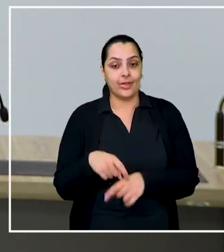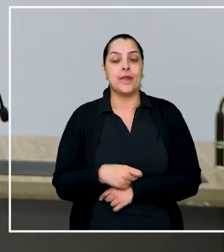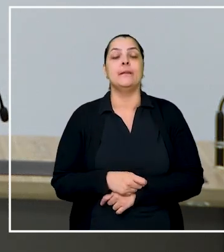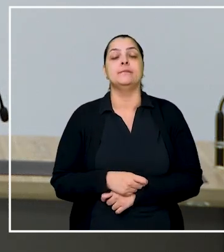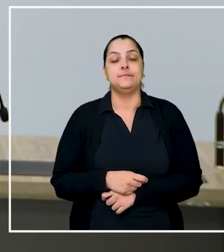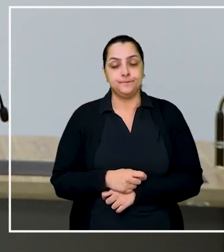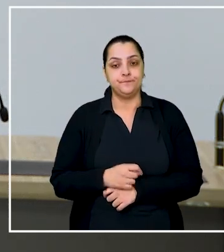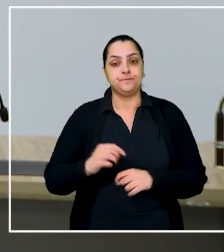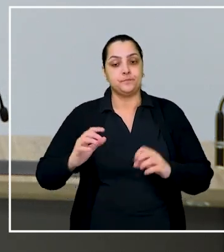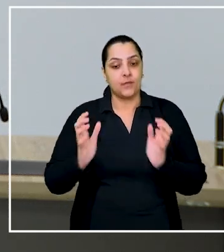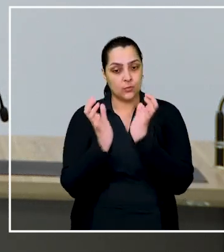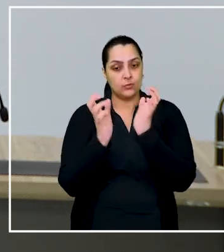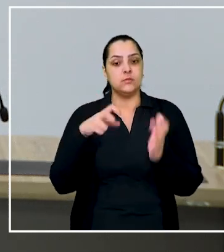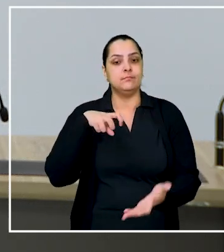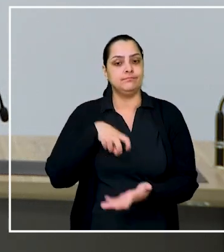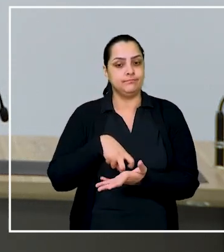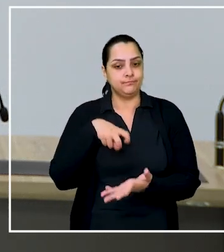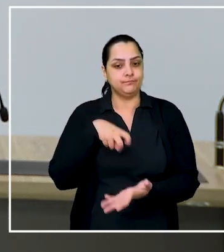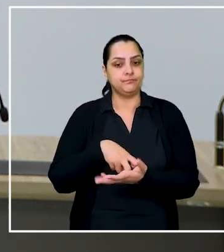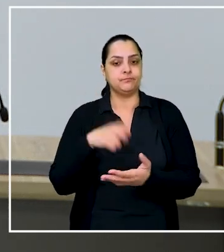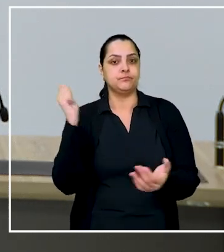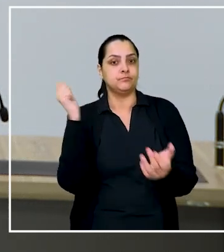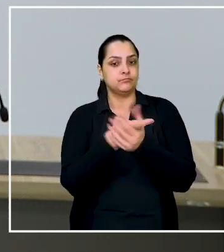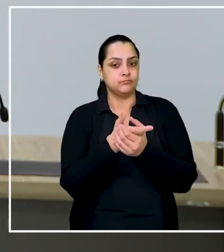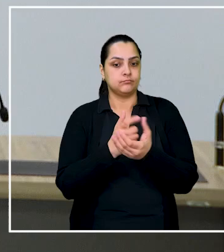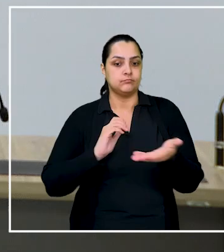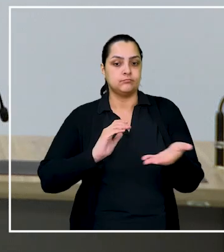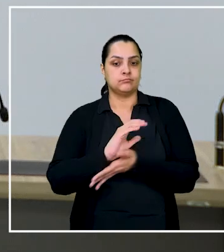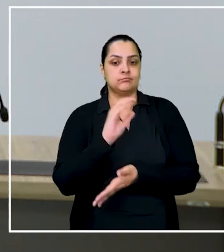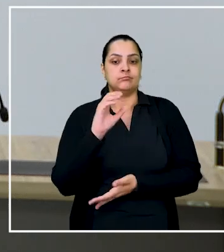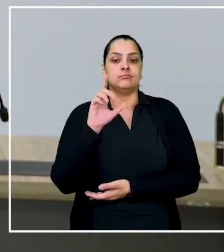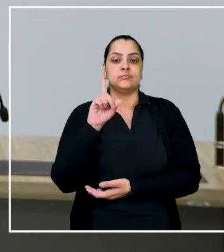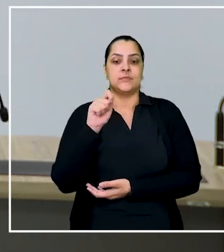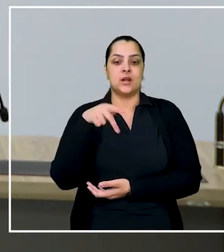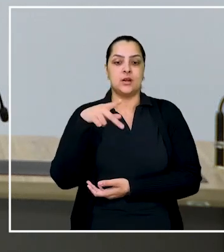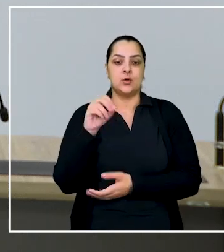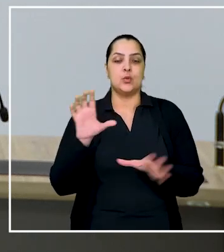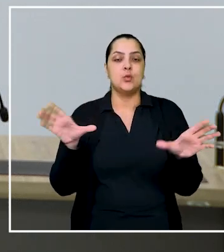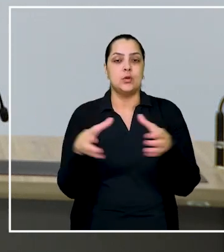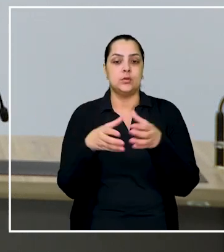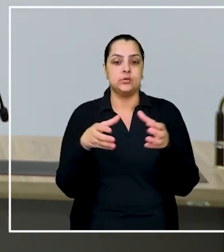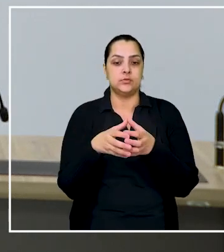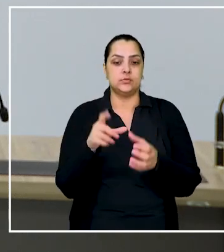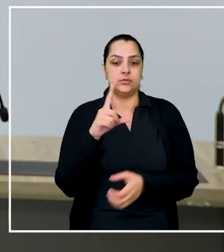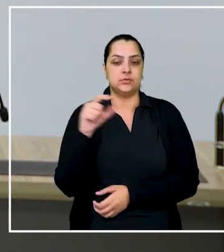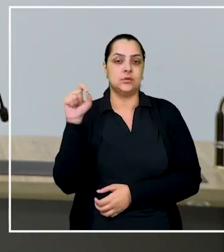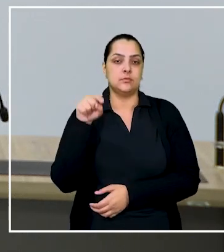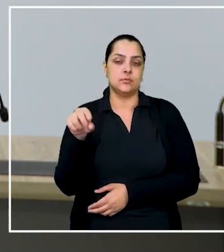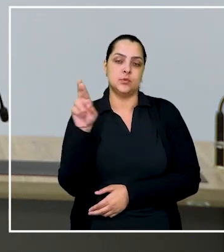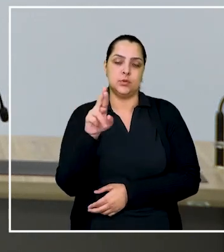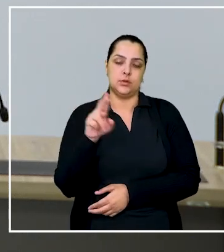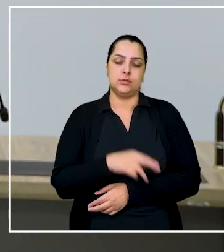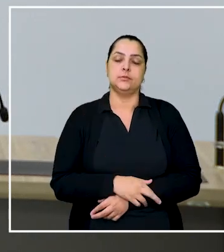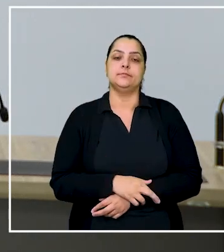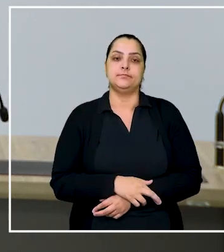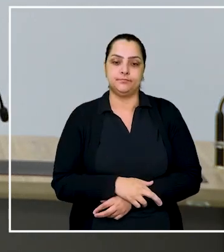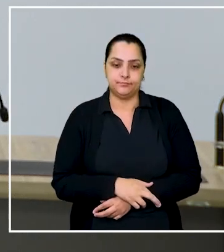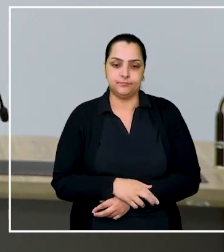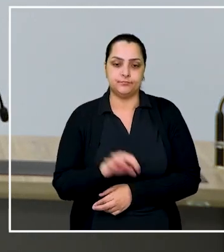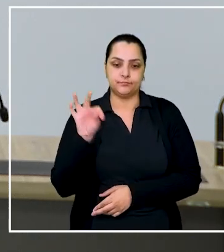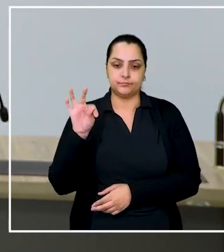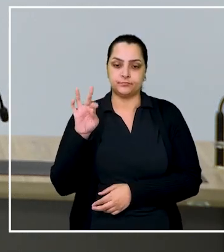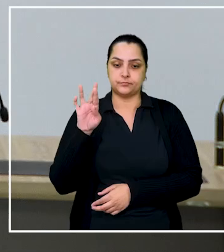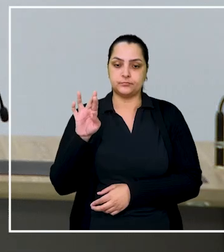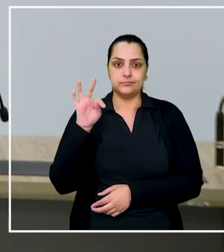disso, em primeira instância, a usina foi condenada a pagar indenização por dano moral coletivo no valor de R$100 mil.